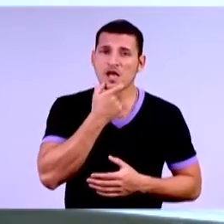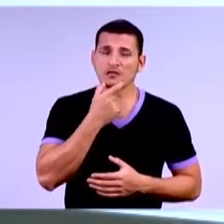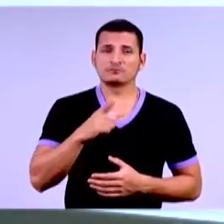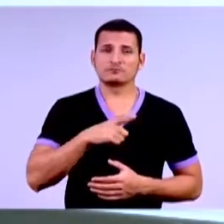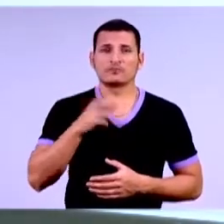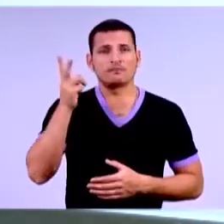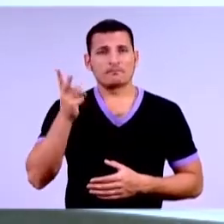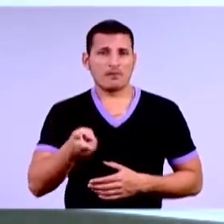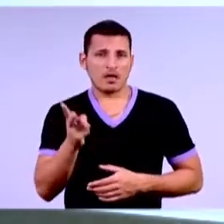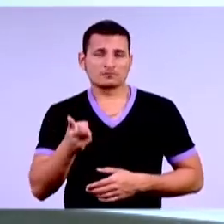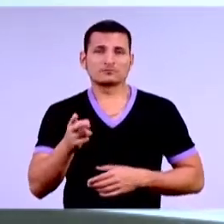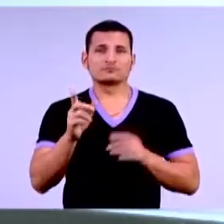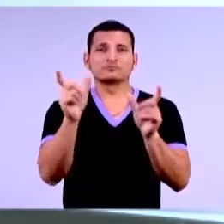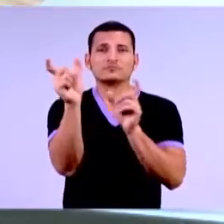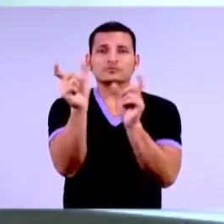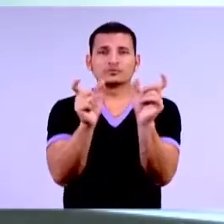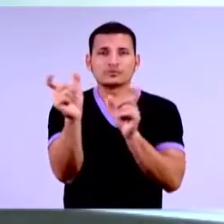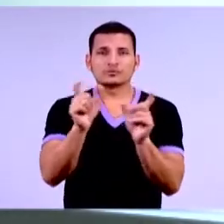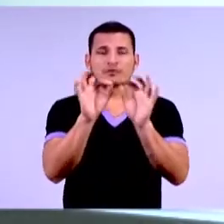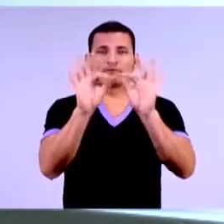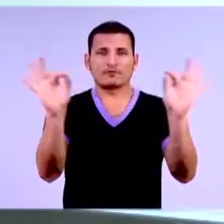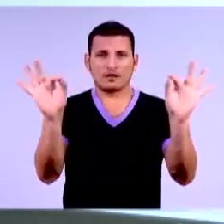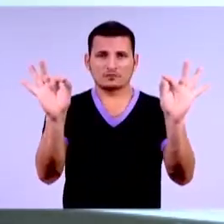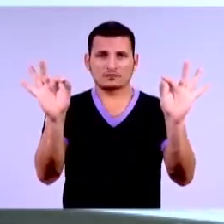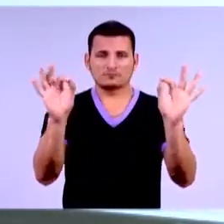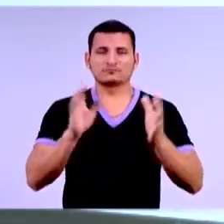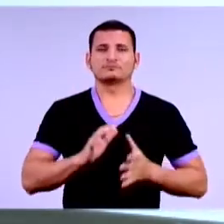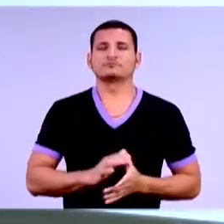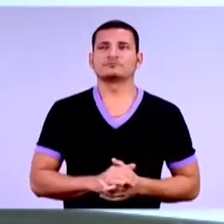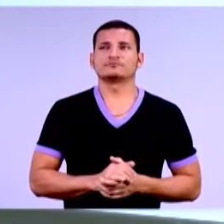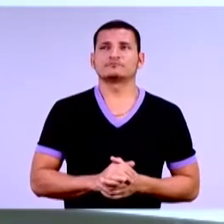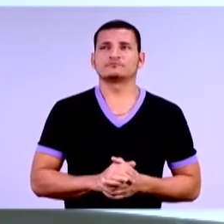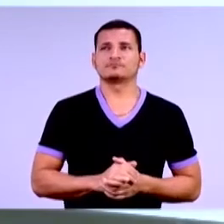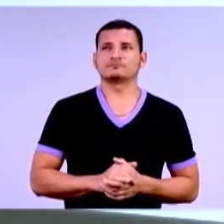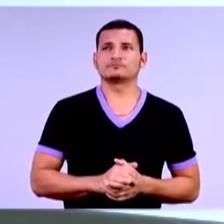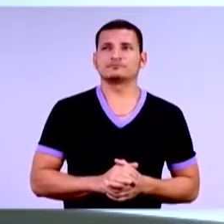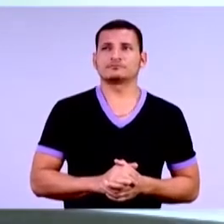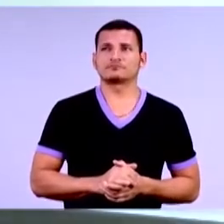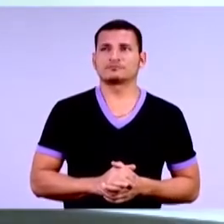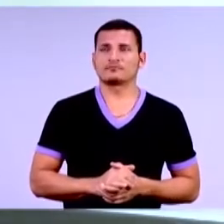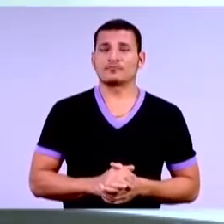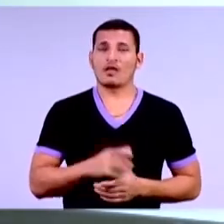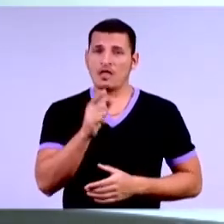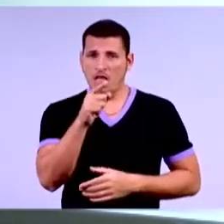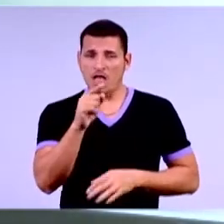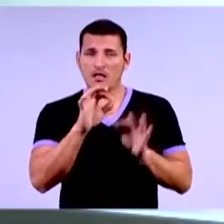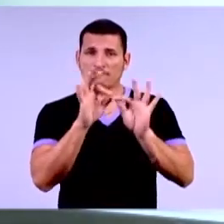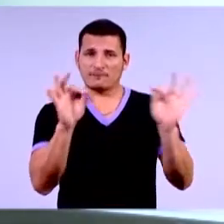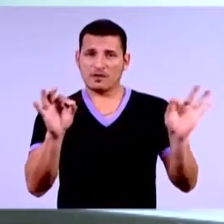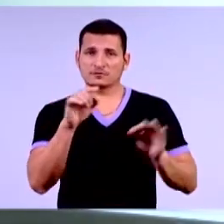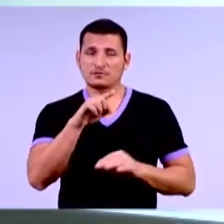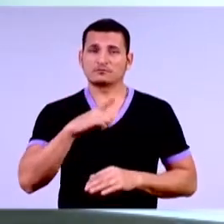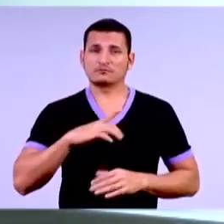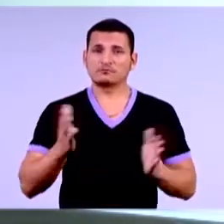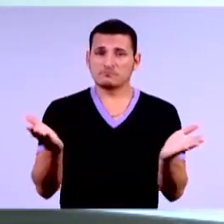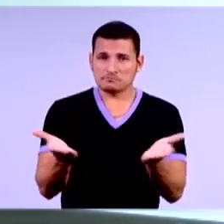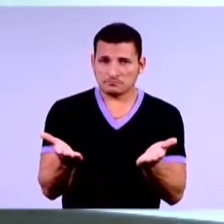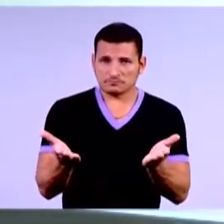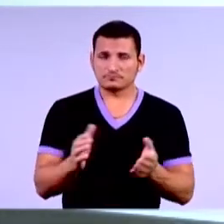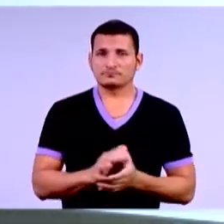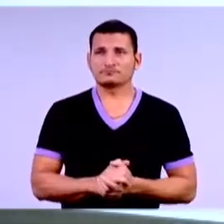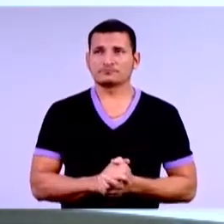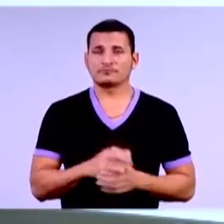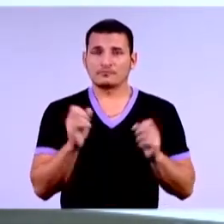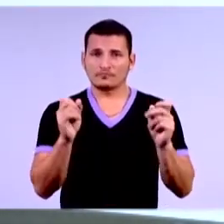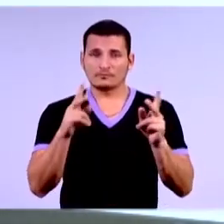o mesmo a mesma estrutura da frase a starry everyday eu digo que essa frase ela está no presente quem então não